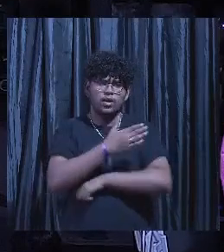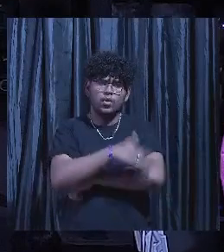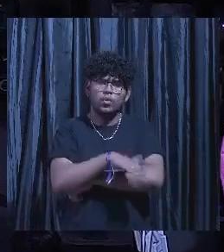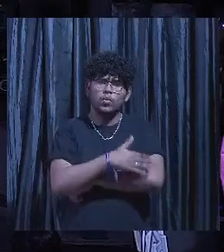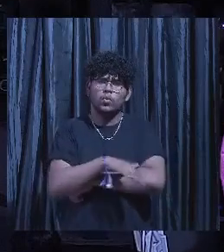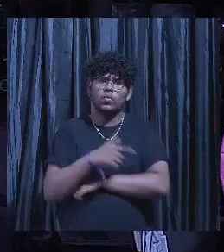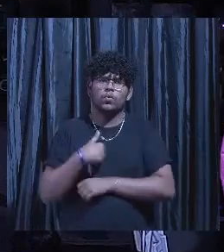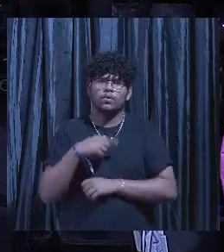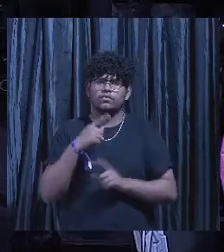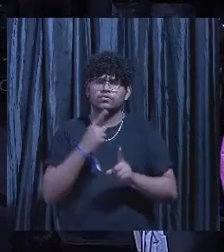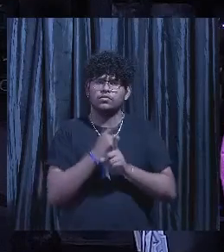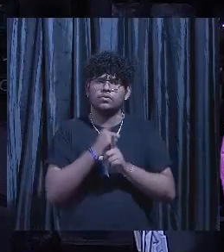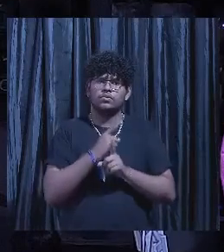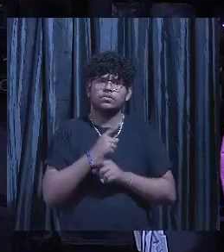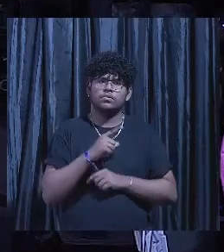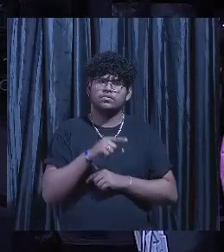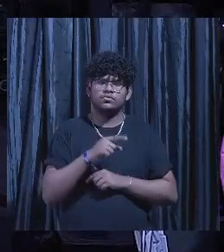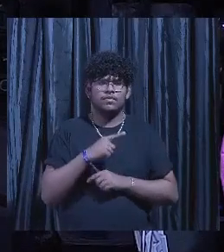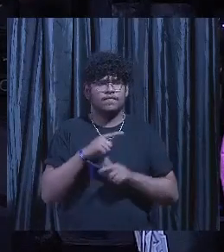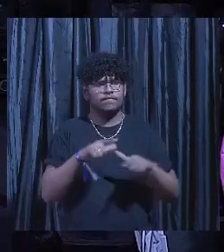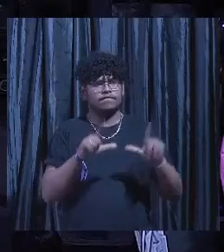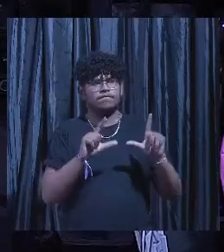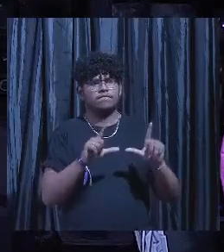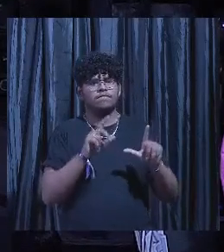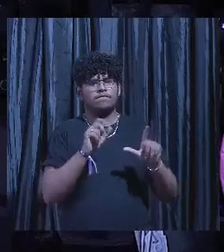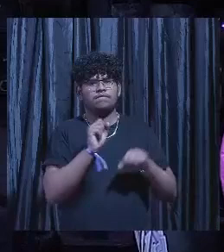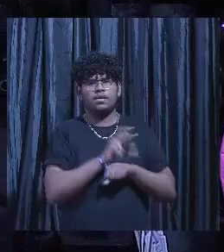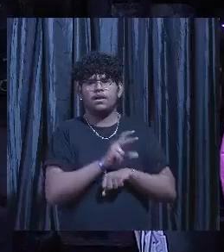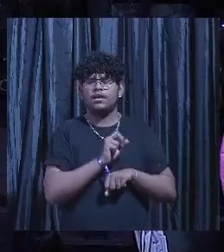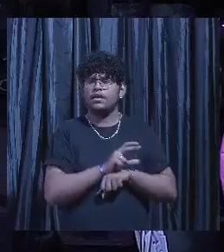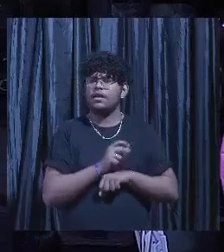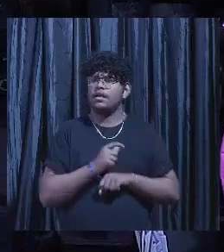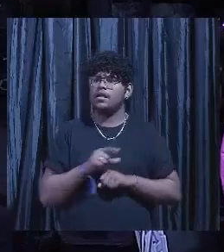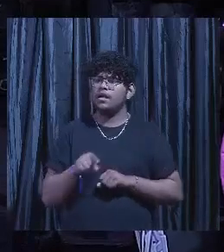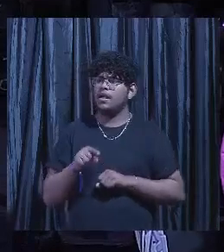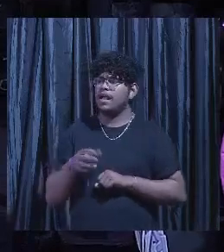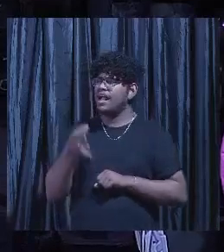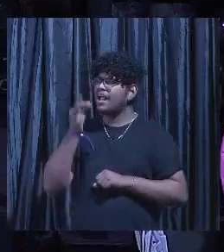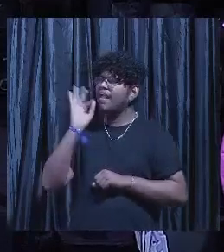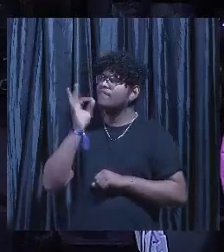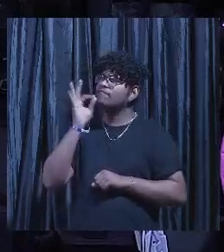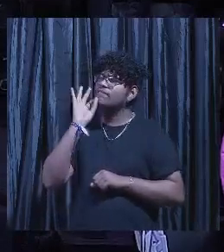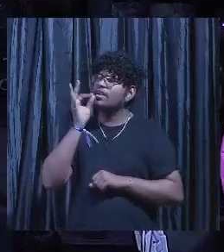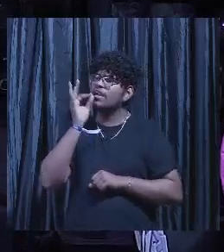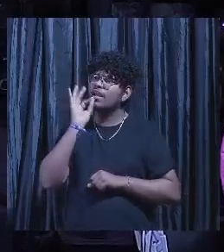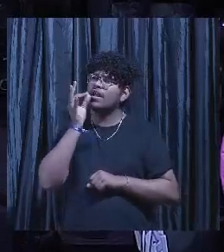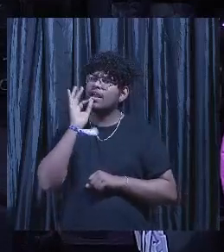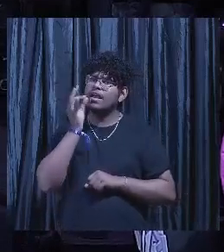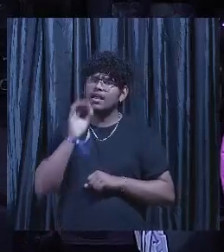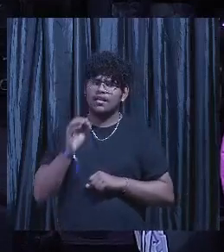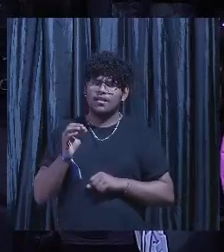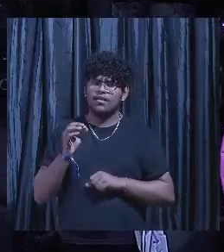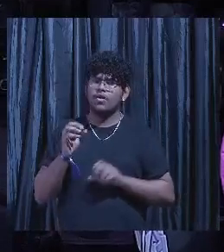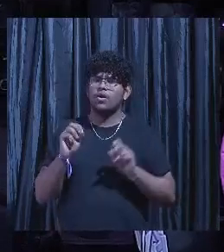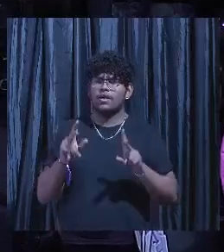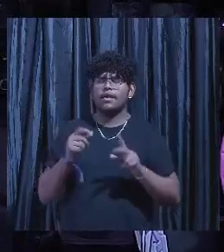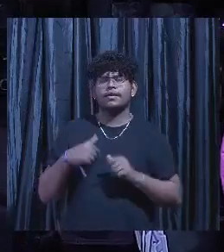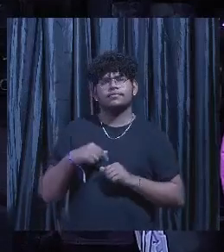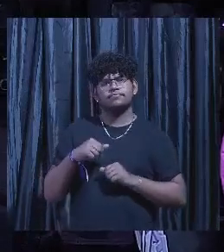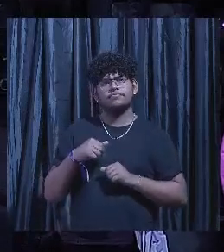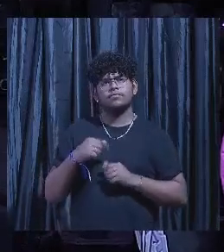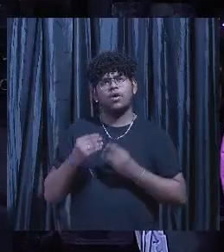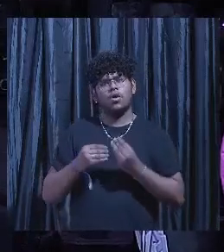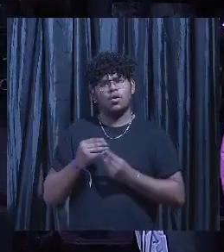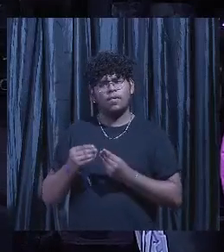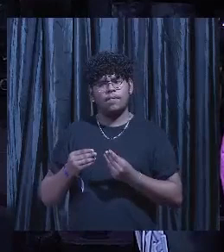que diploma que eles pedem para servir café numa produção aqui em Paris? Ele falou, nenhuma. Eu falei, opa! Então eu comecei a